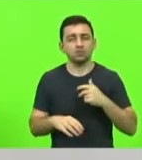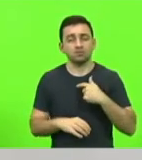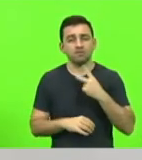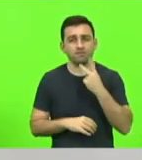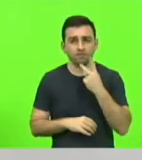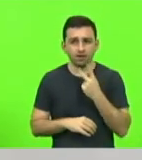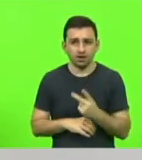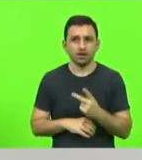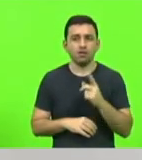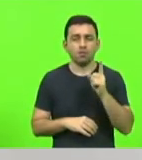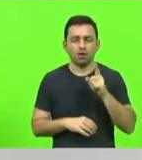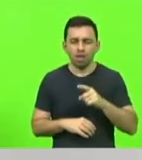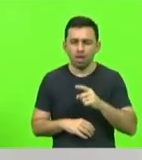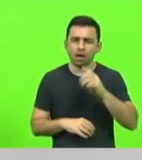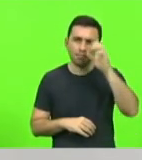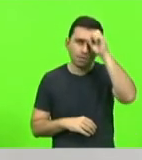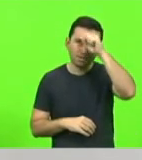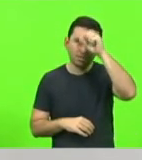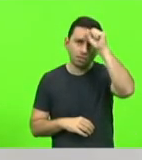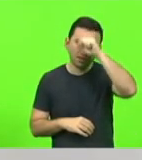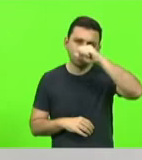é no conhecimento,